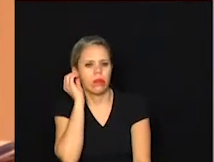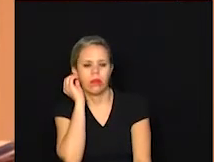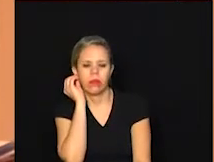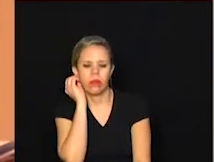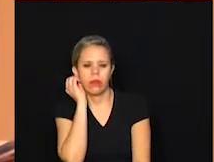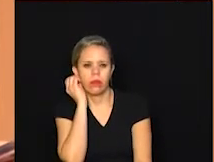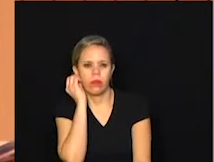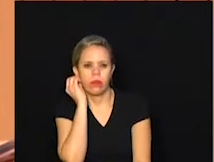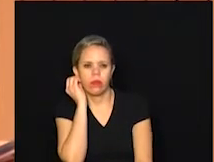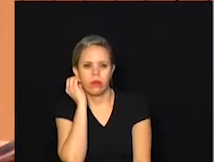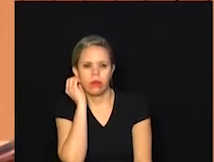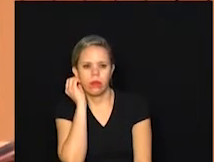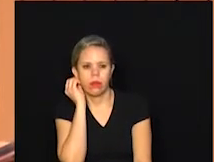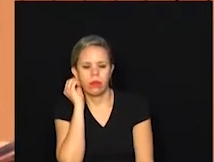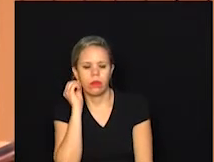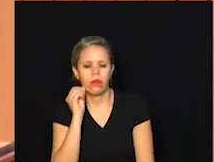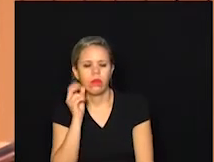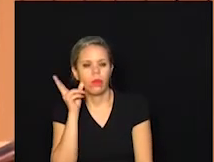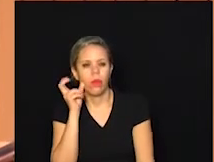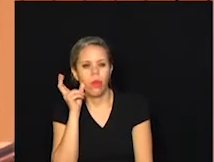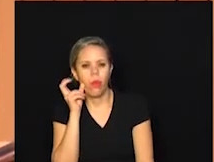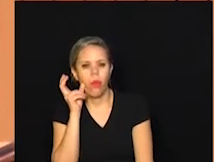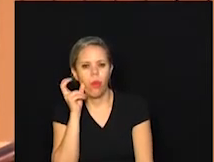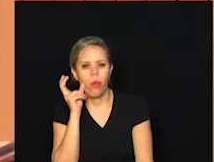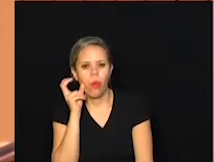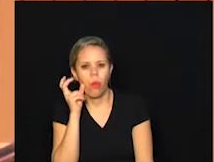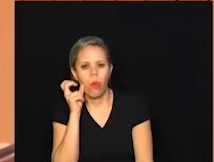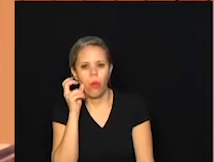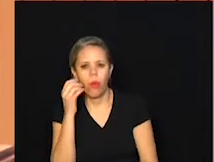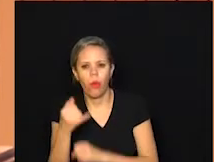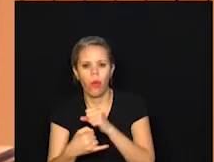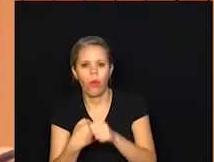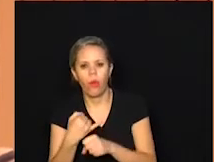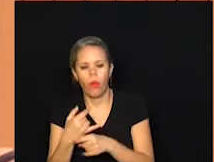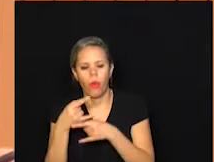já que está conectando o áudio agora, né? Vamos ver se ela já consegue